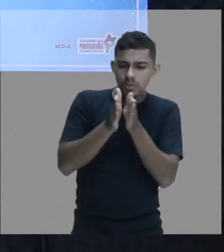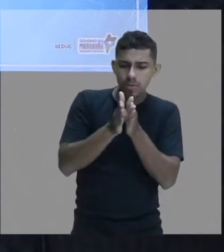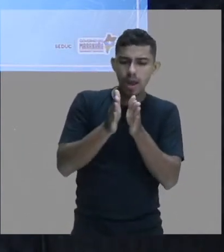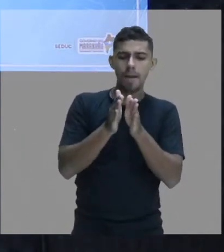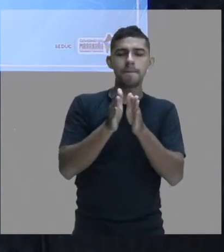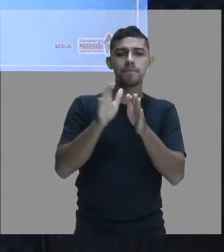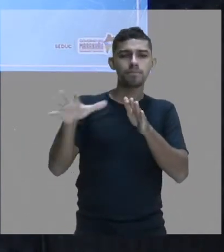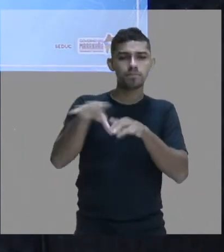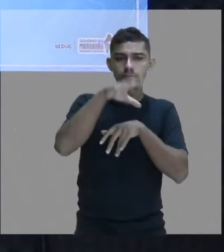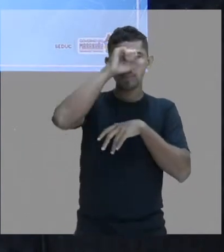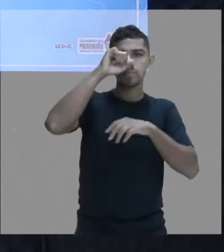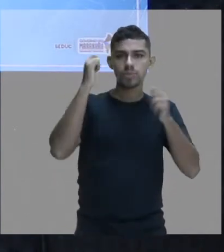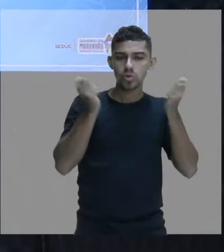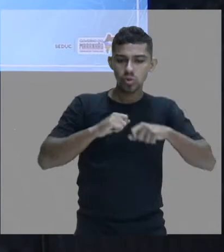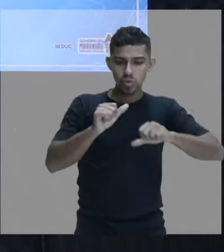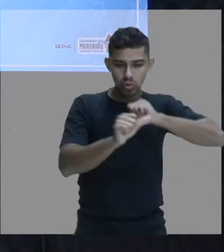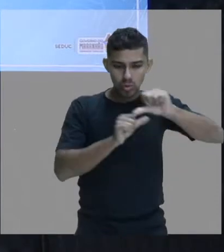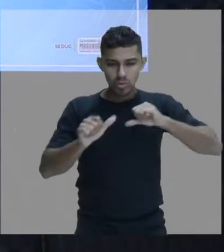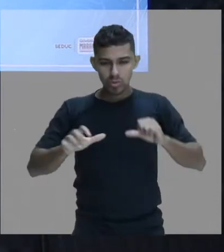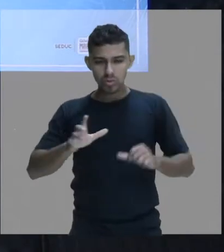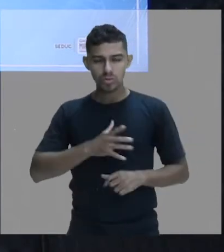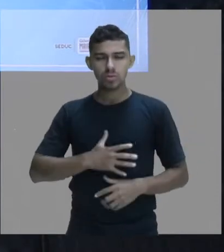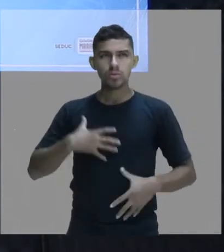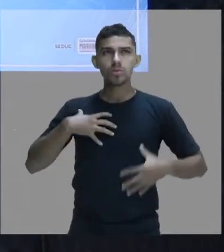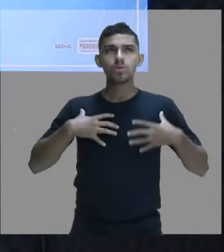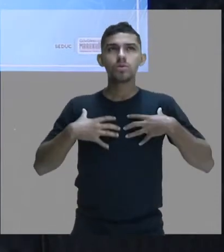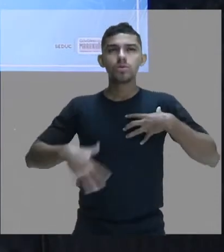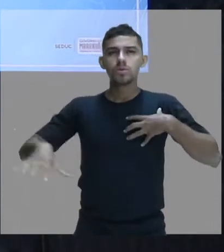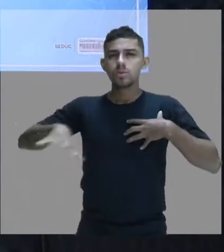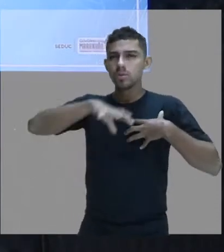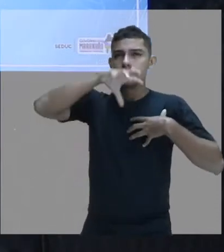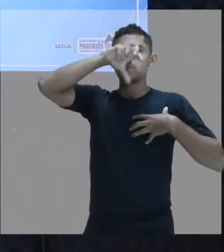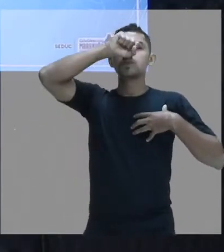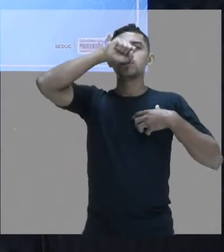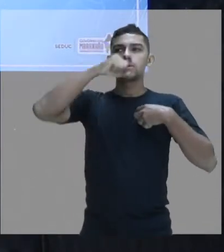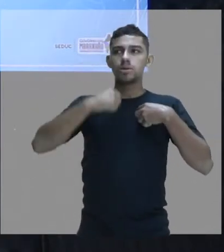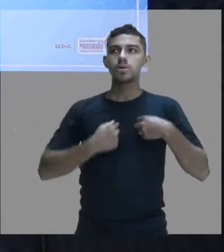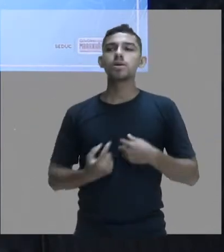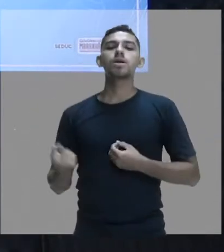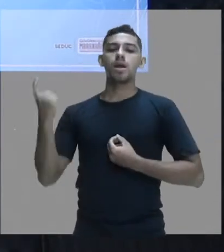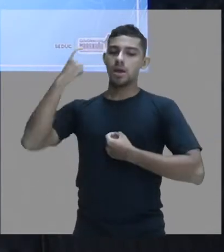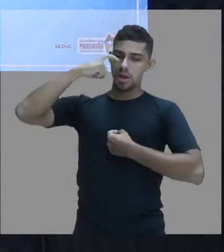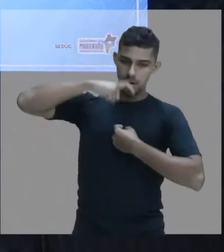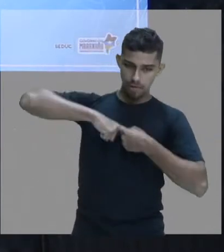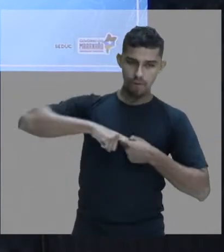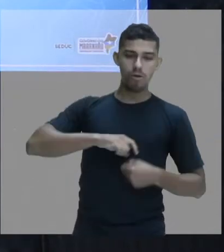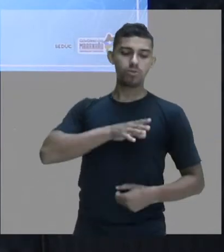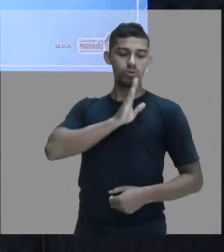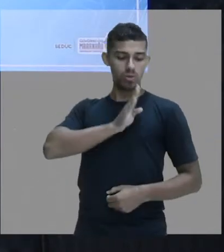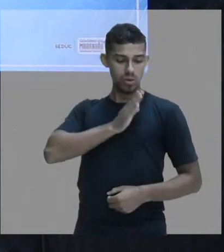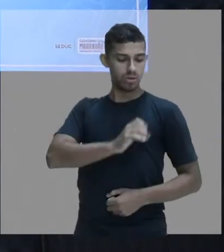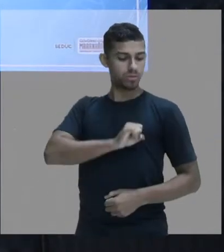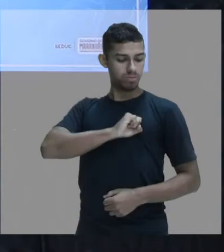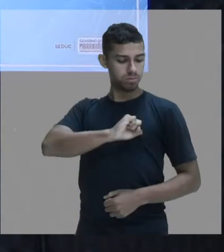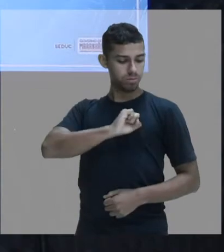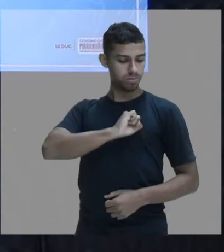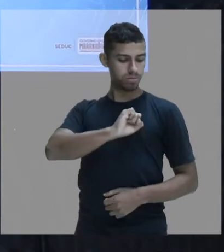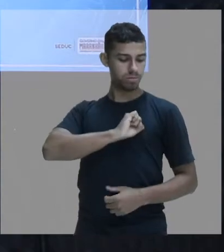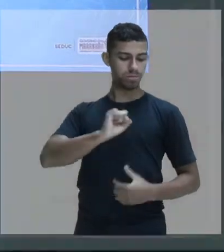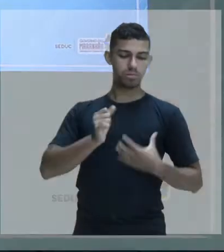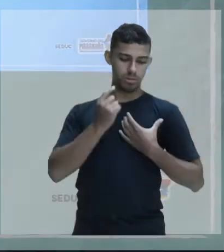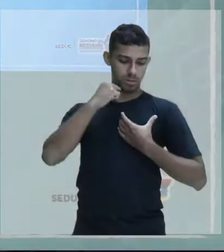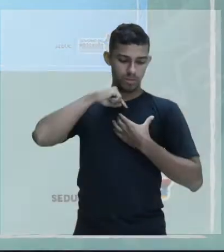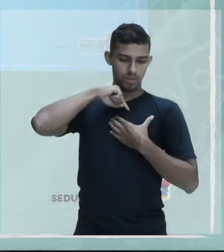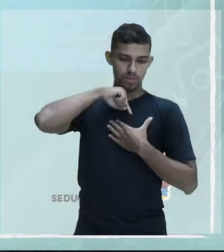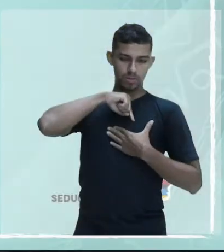nosso organismo ele faz a captação do oxigênio. Daí ele retorna ao nosso coração. Ele entra